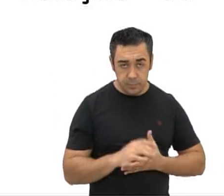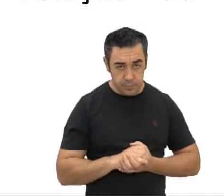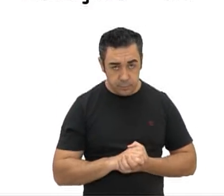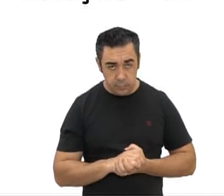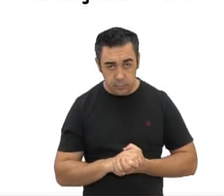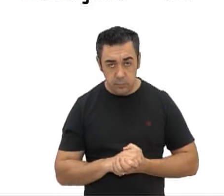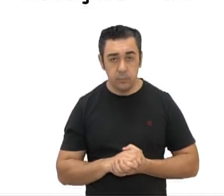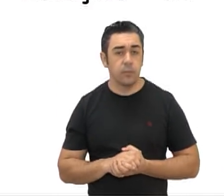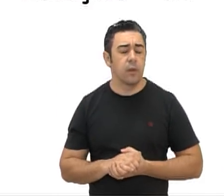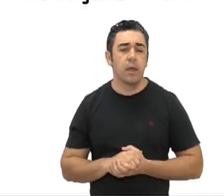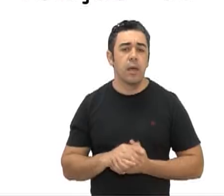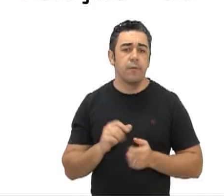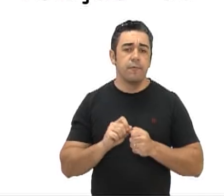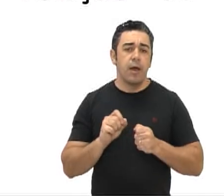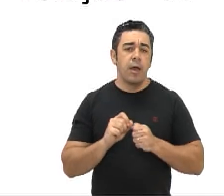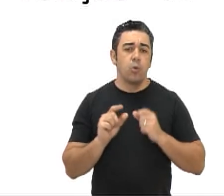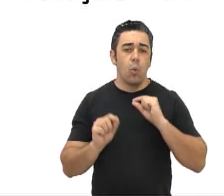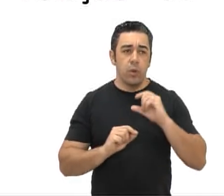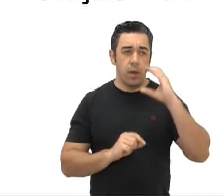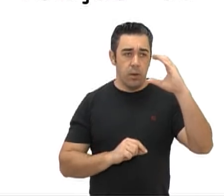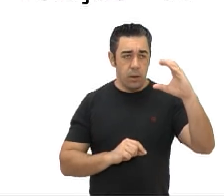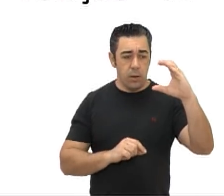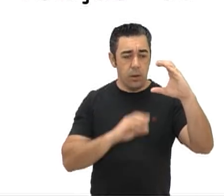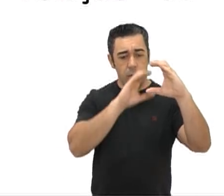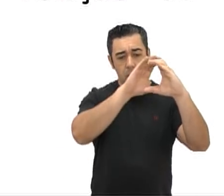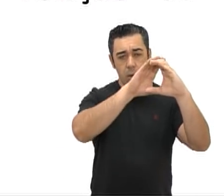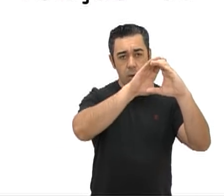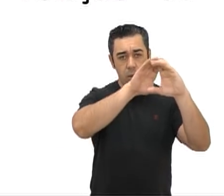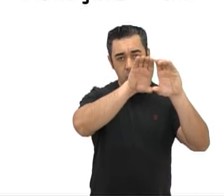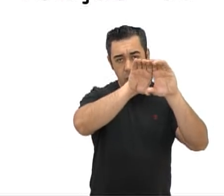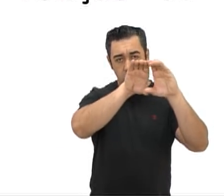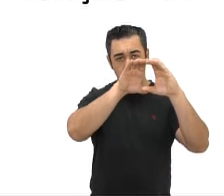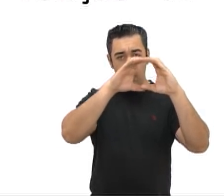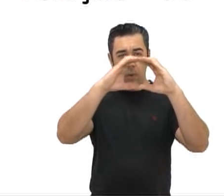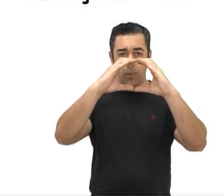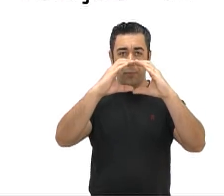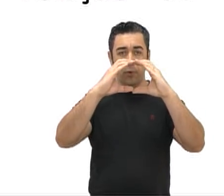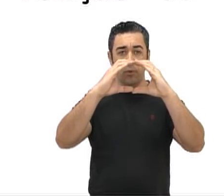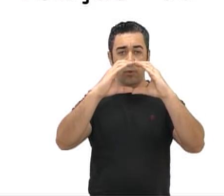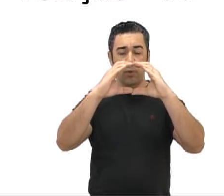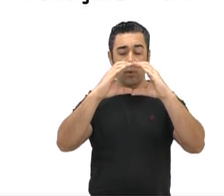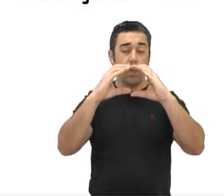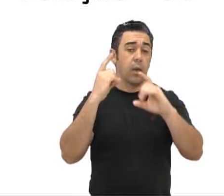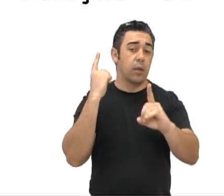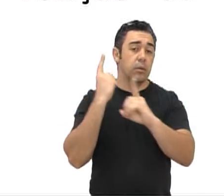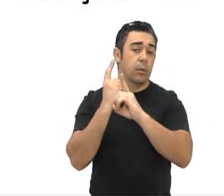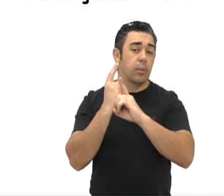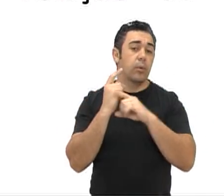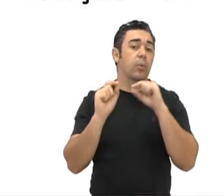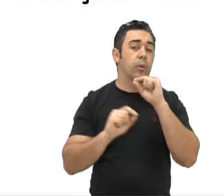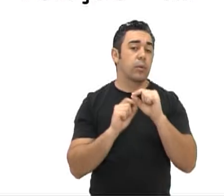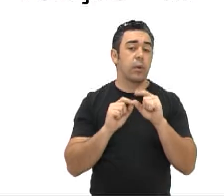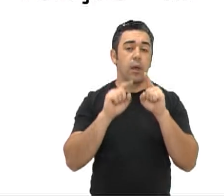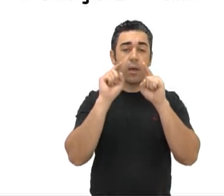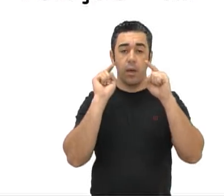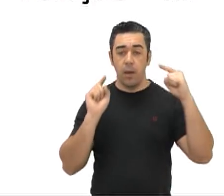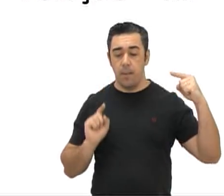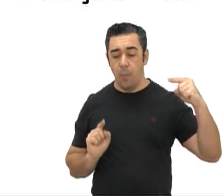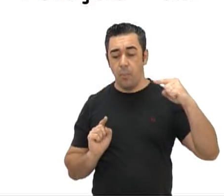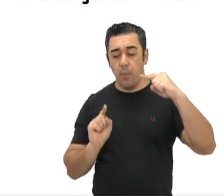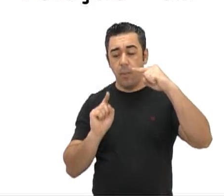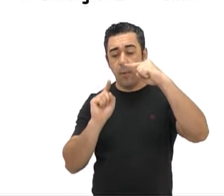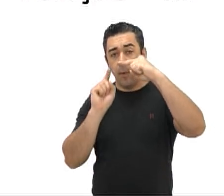vocês, complete o reflexo do polígono e determine os pares